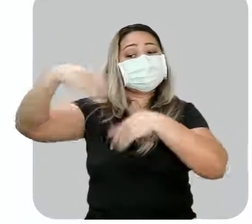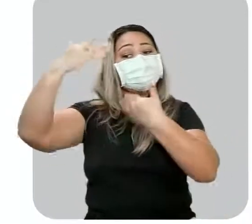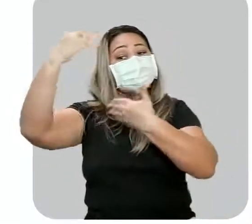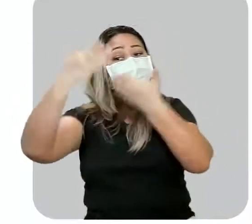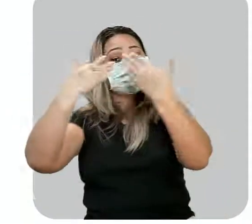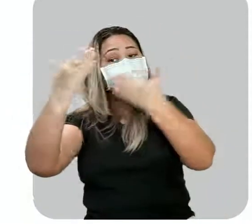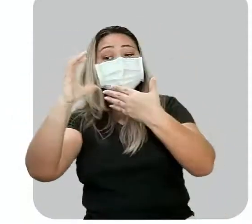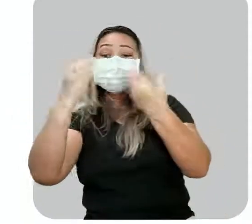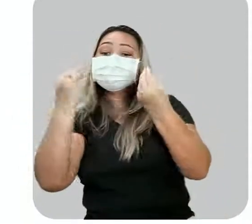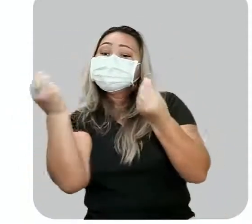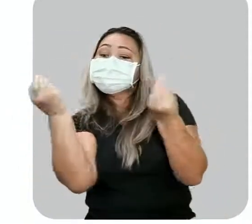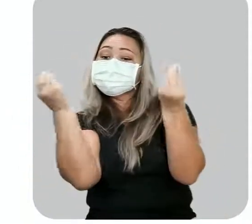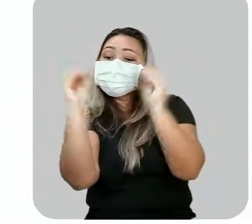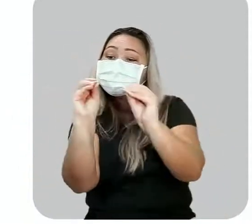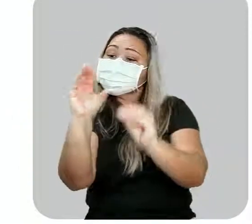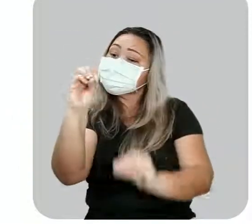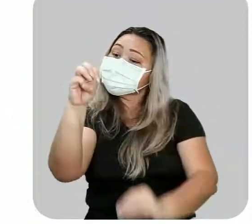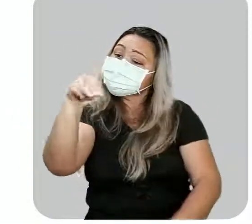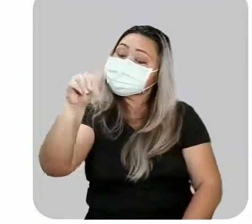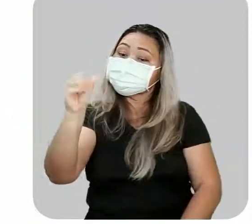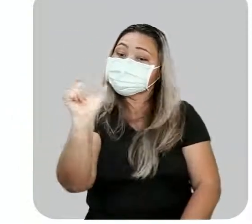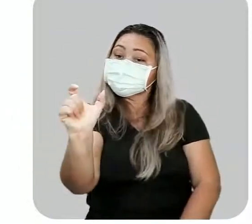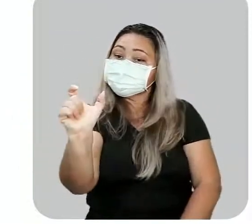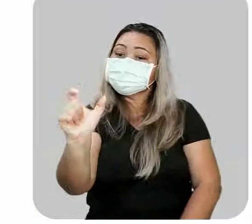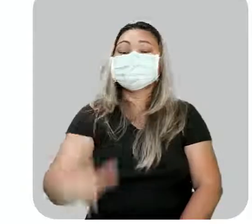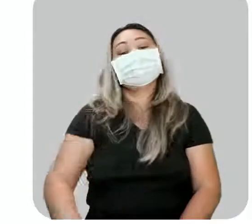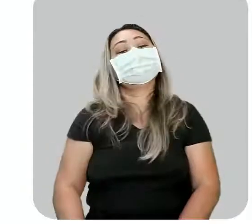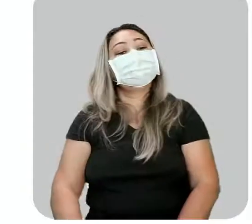comparação, usa o termo como.